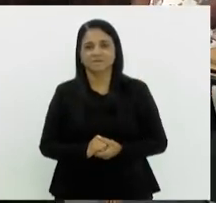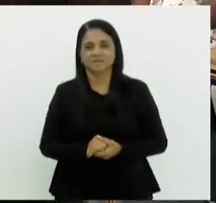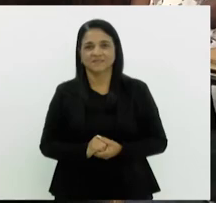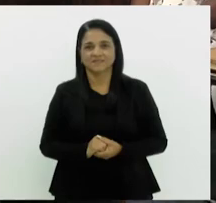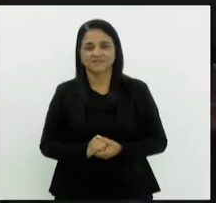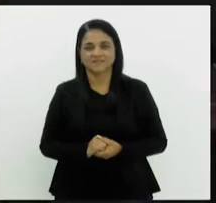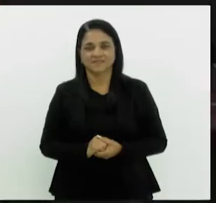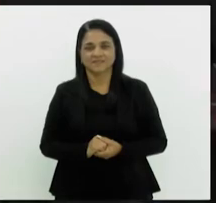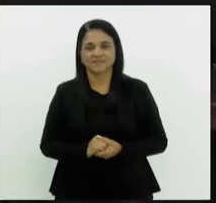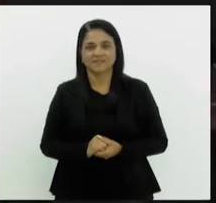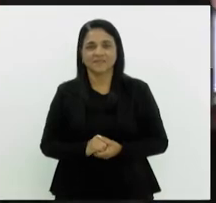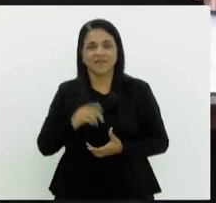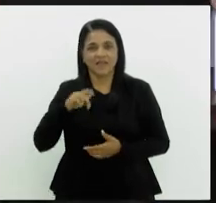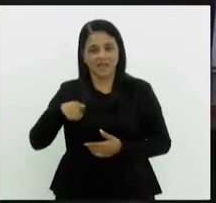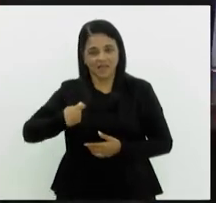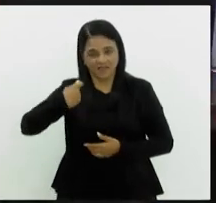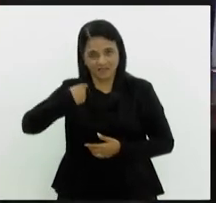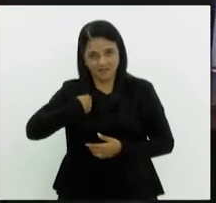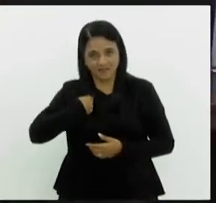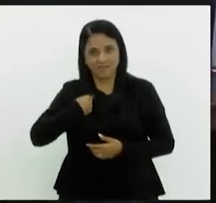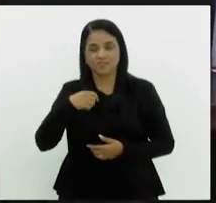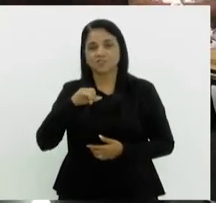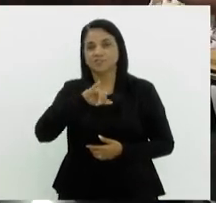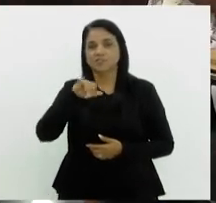A querida atriz Jana Guinondi.